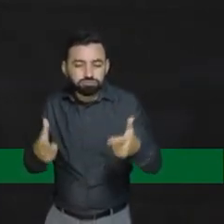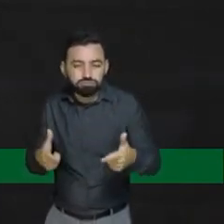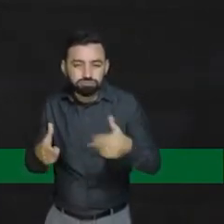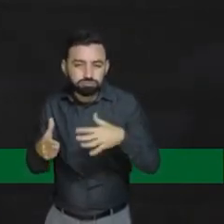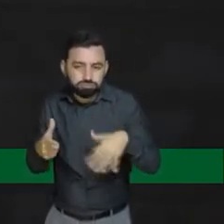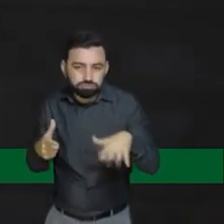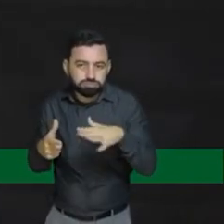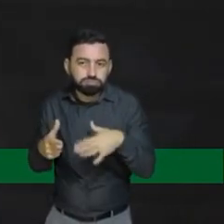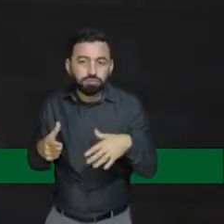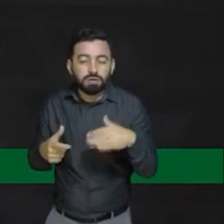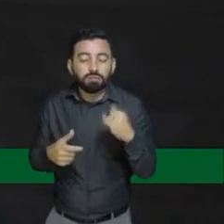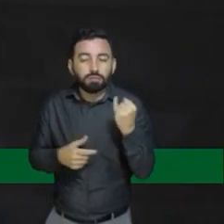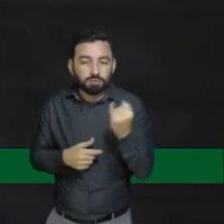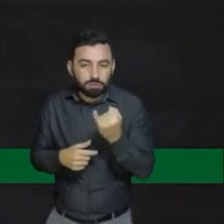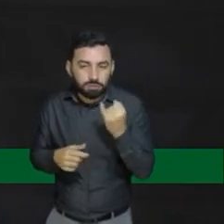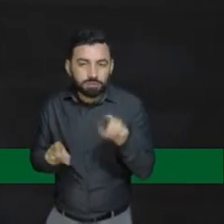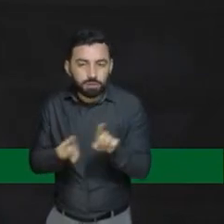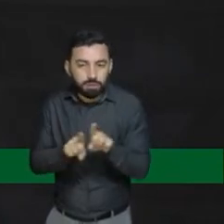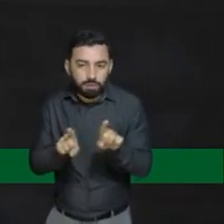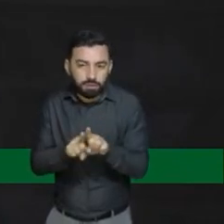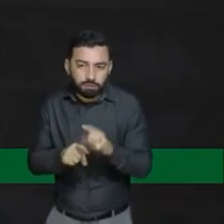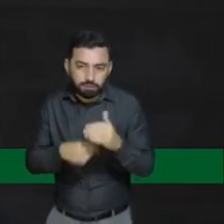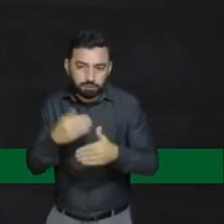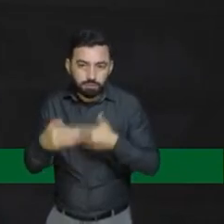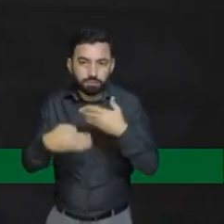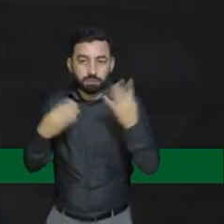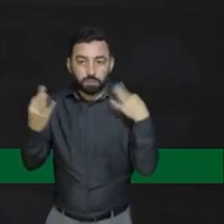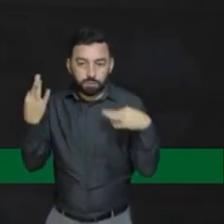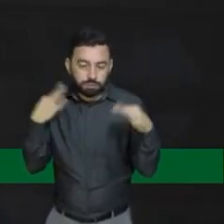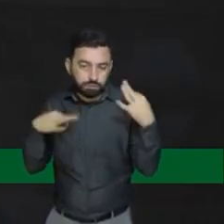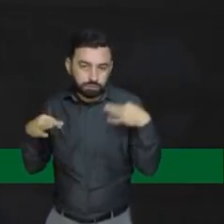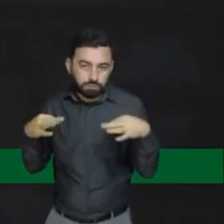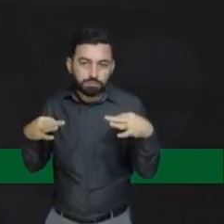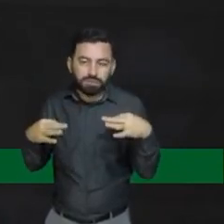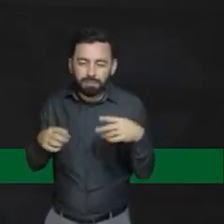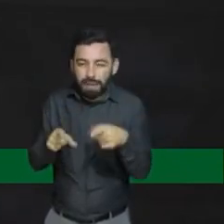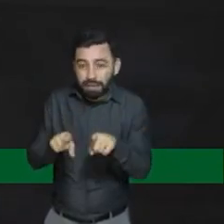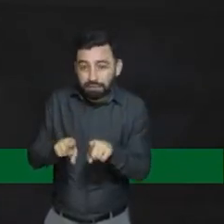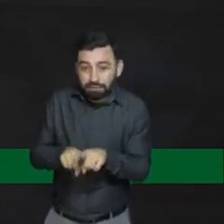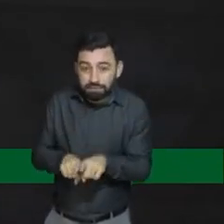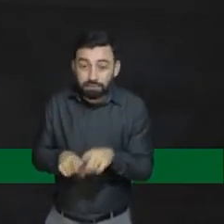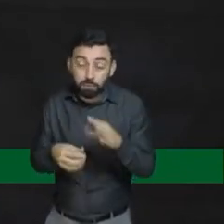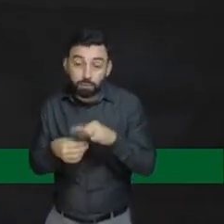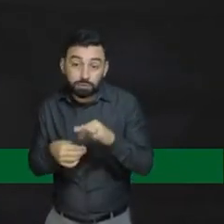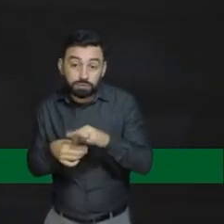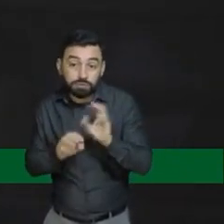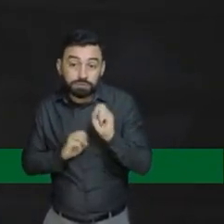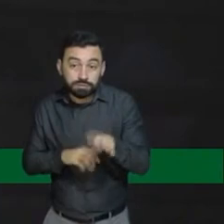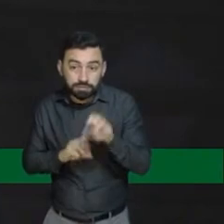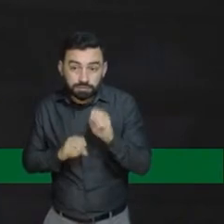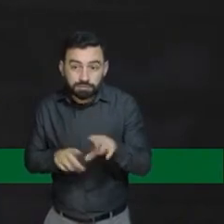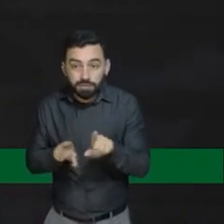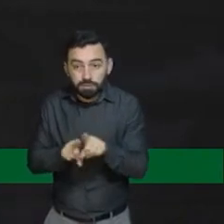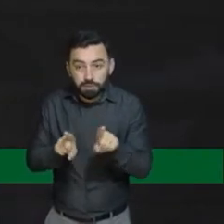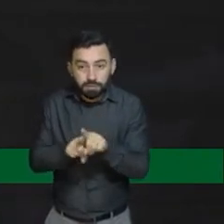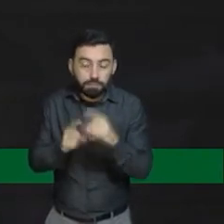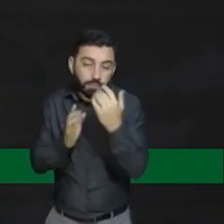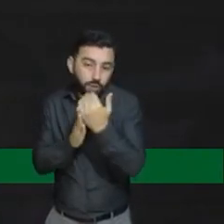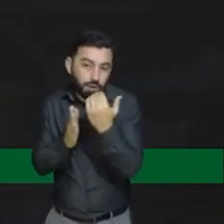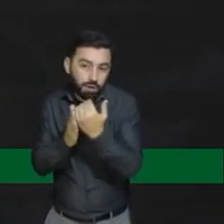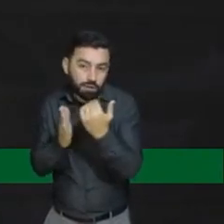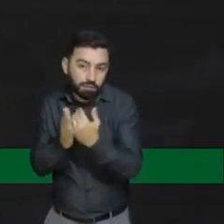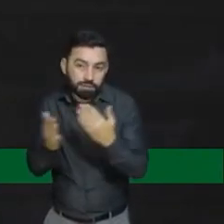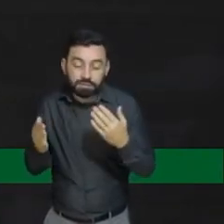ponto fundamental para o desenvolvimento do turismo. Parcerias com instituições de ensino e programas de treinamento devem